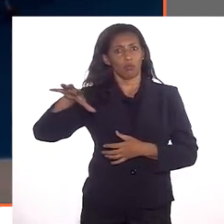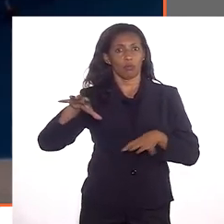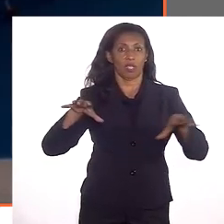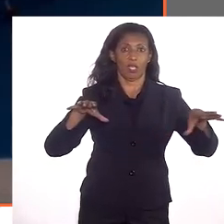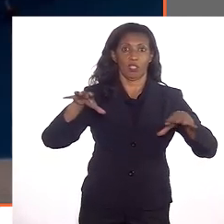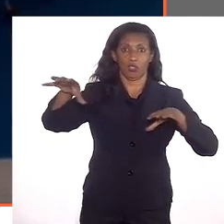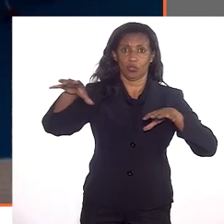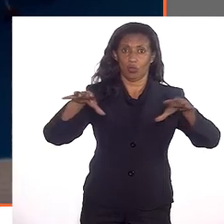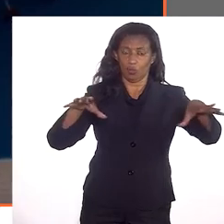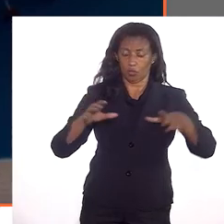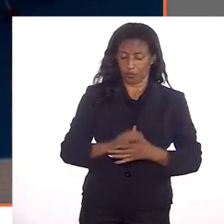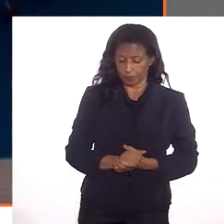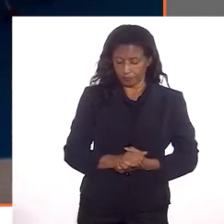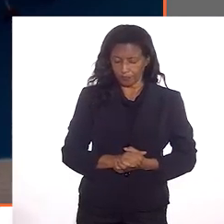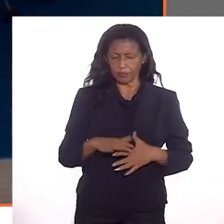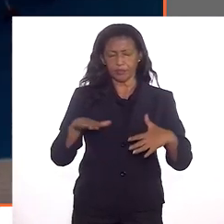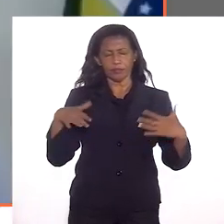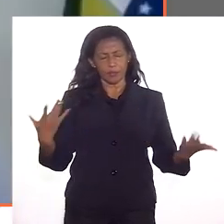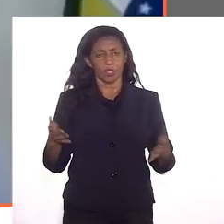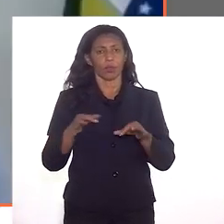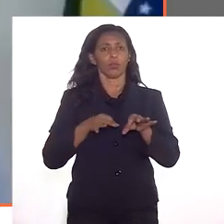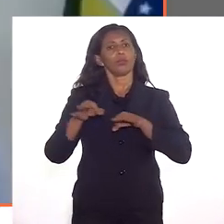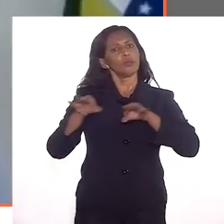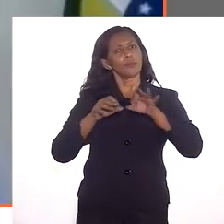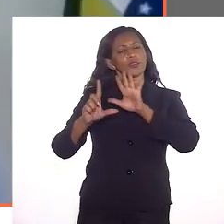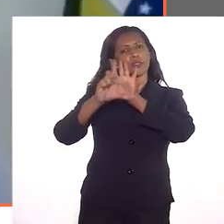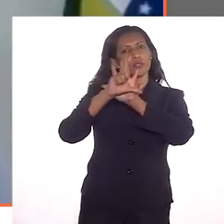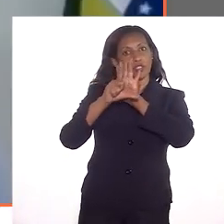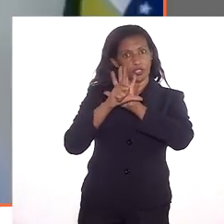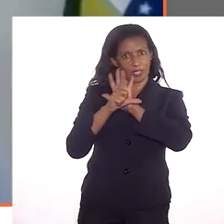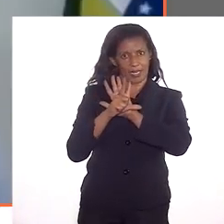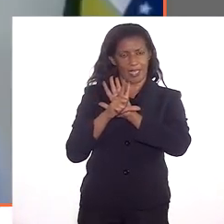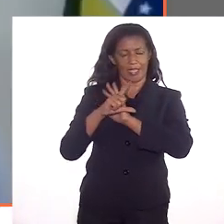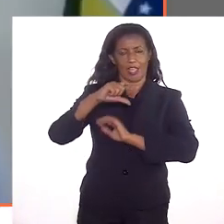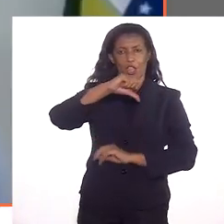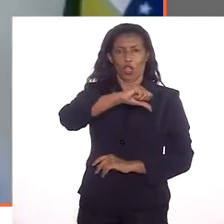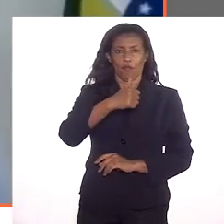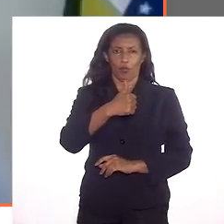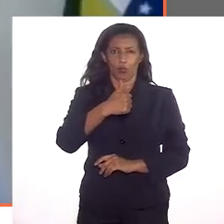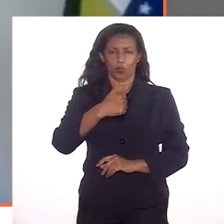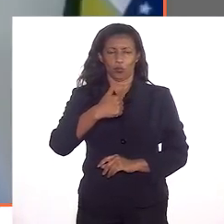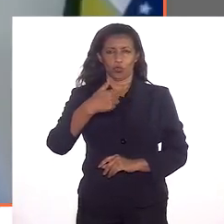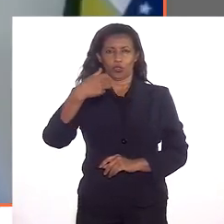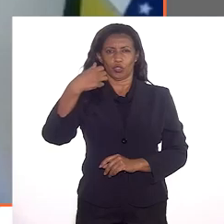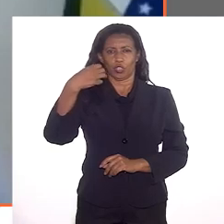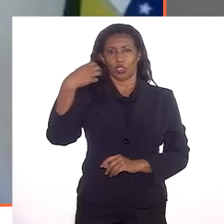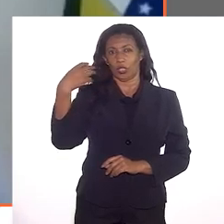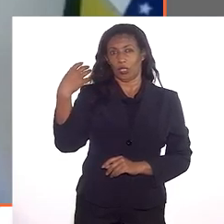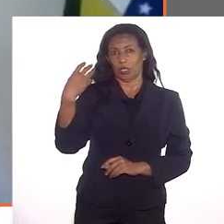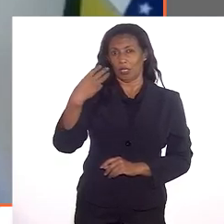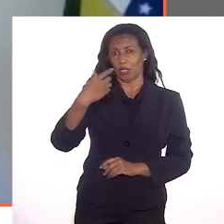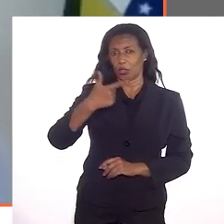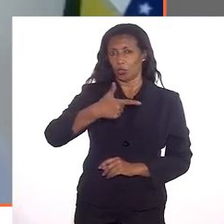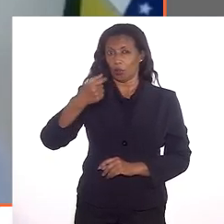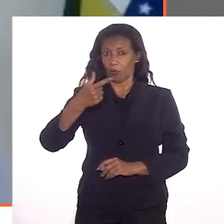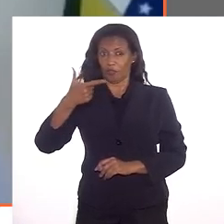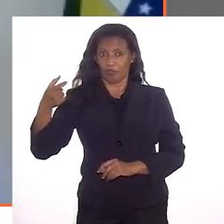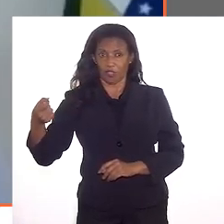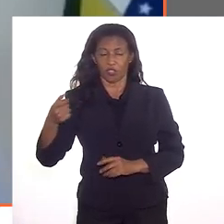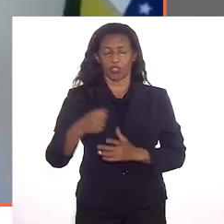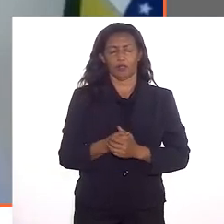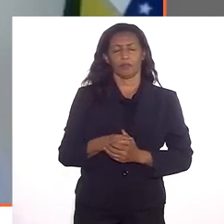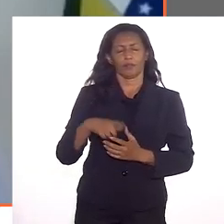dessas duas localidades, né, deputado? Então, Rafael, assim, no projeto de lei que gerou a Lei 9131 de 2020, na